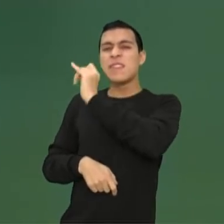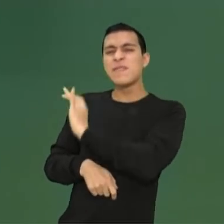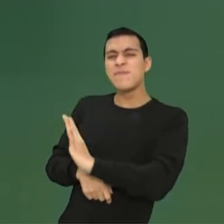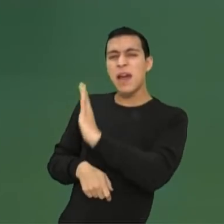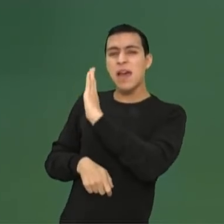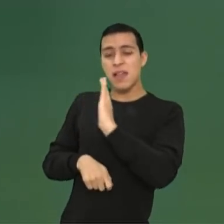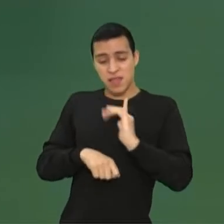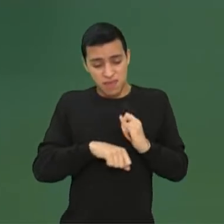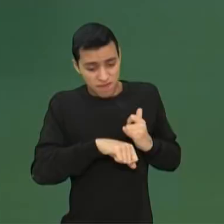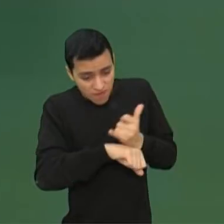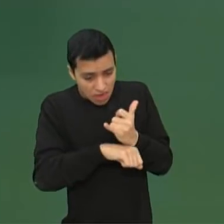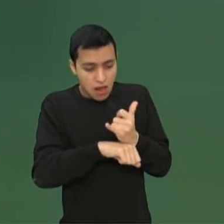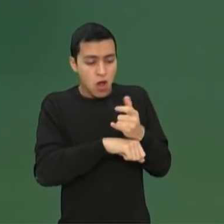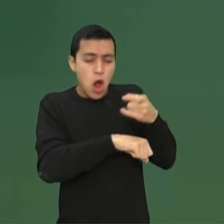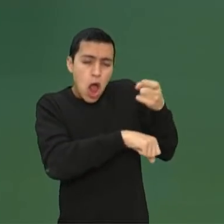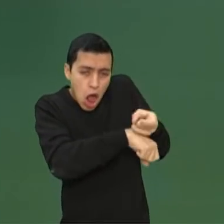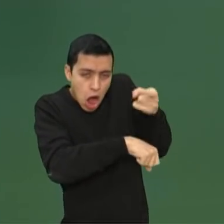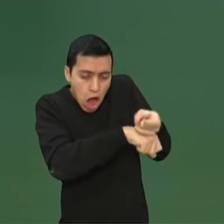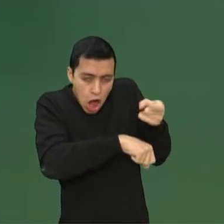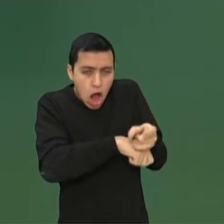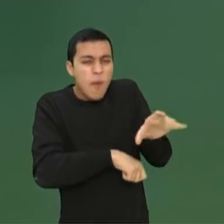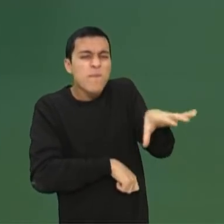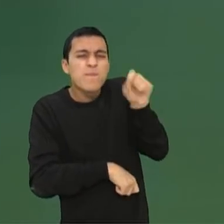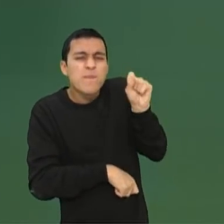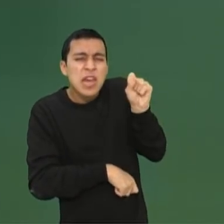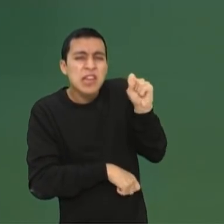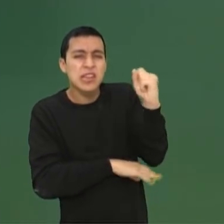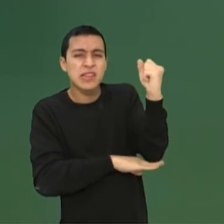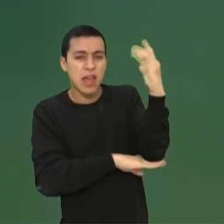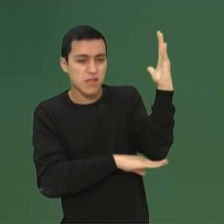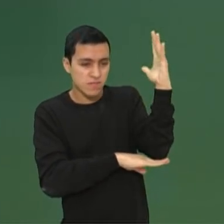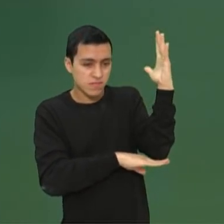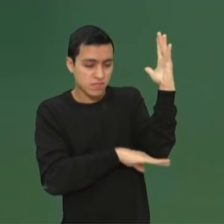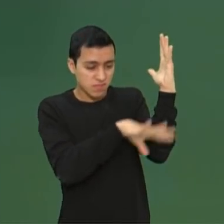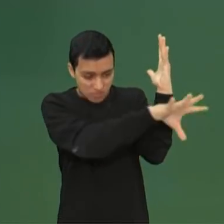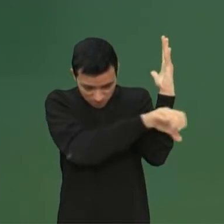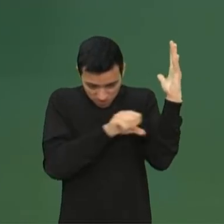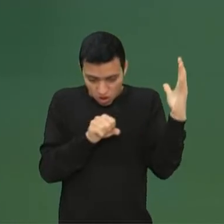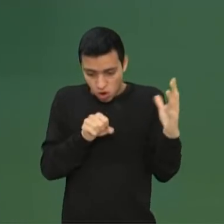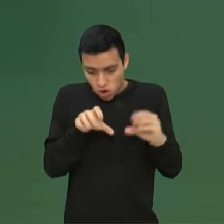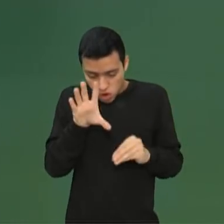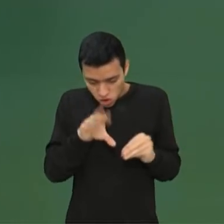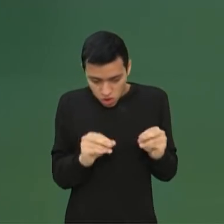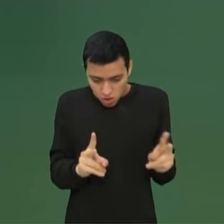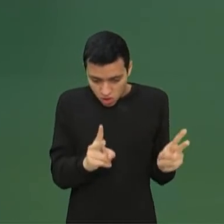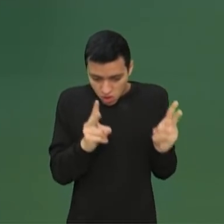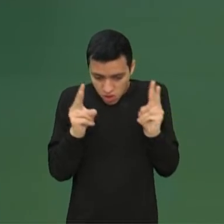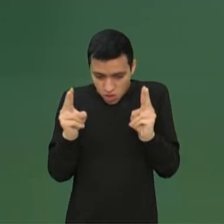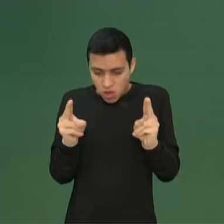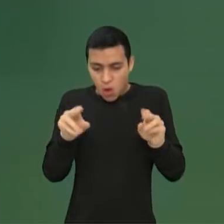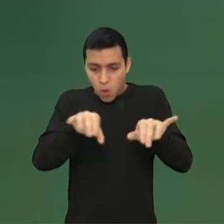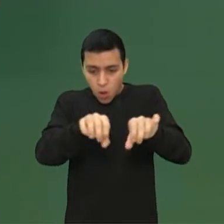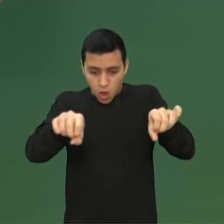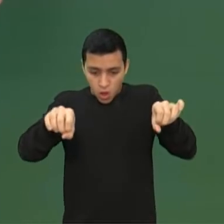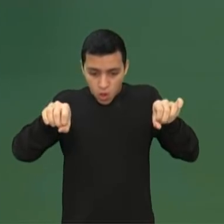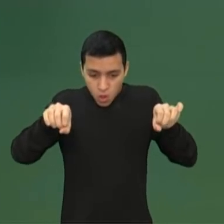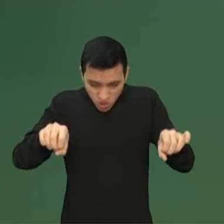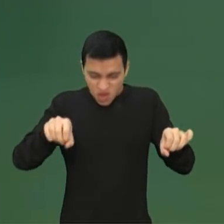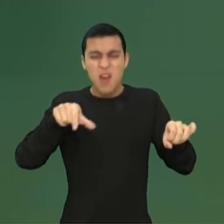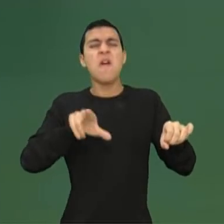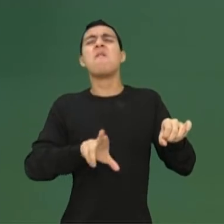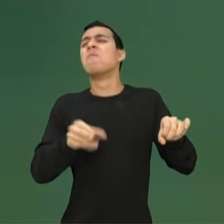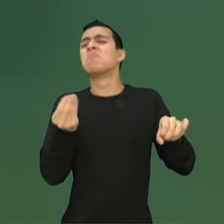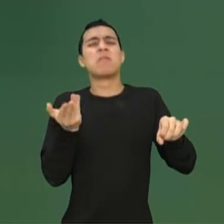de ferro. Bruto, peguei da natureza, delimitei uma parte, a barra de ferro, mas ela não tem